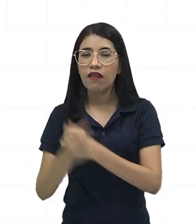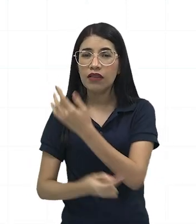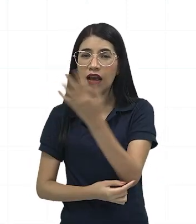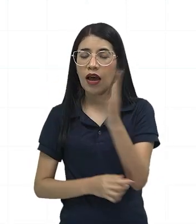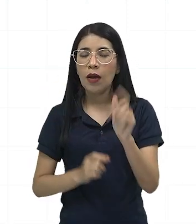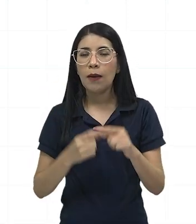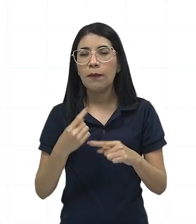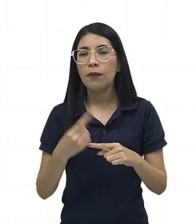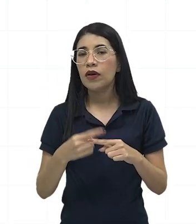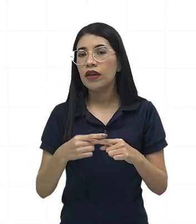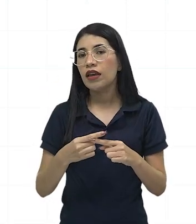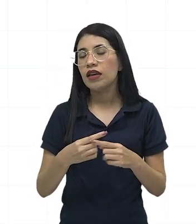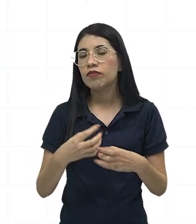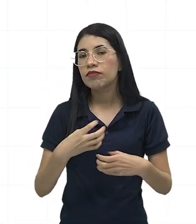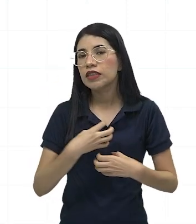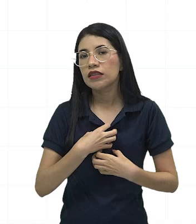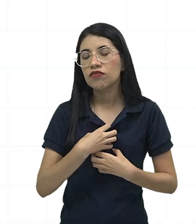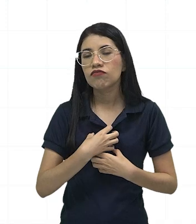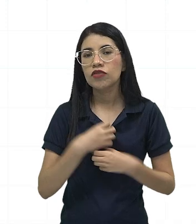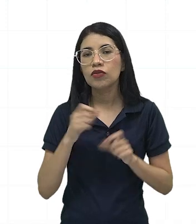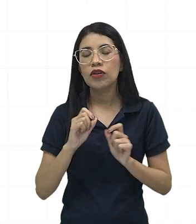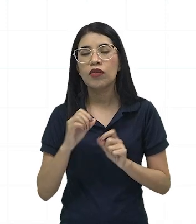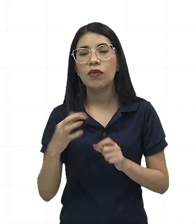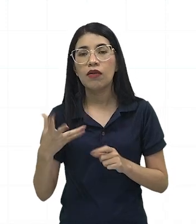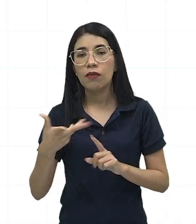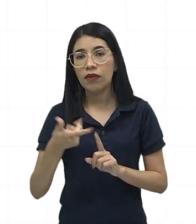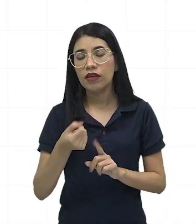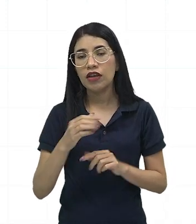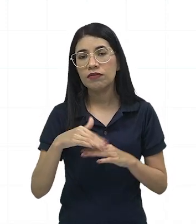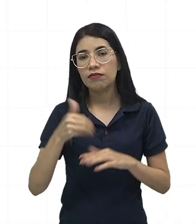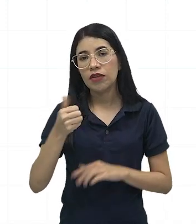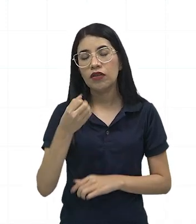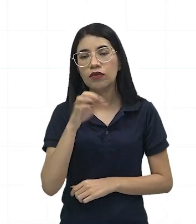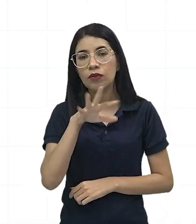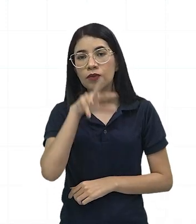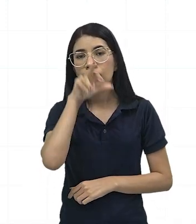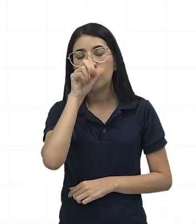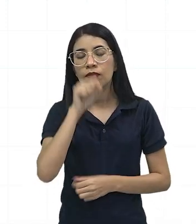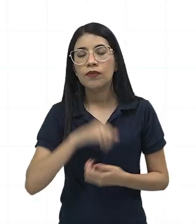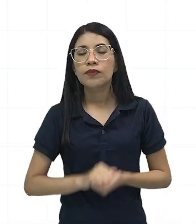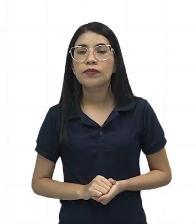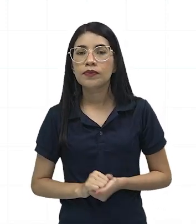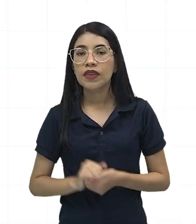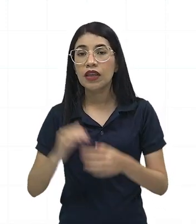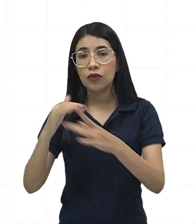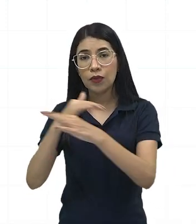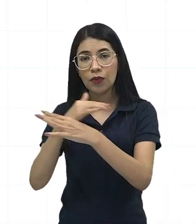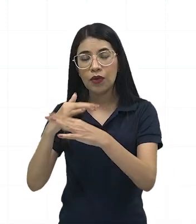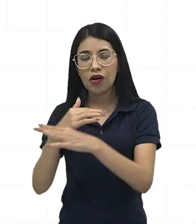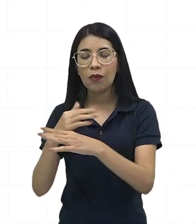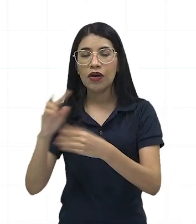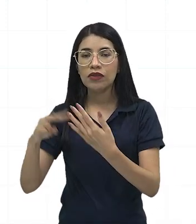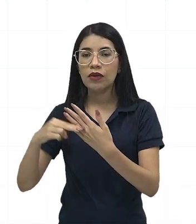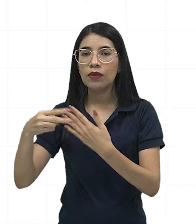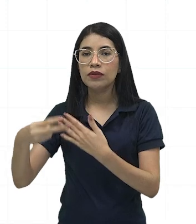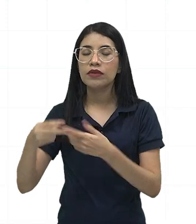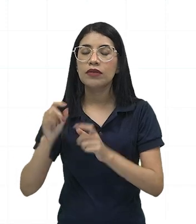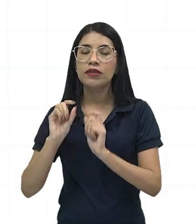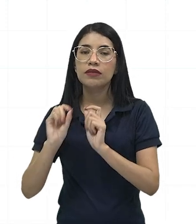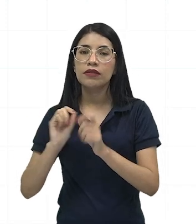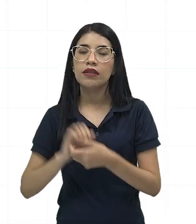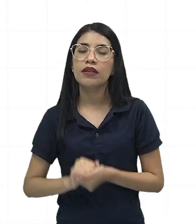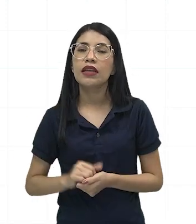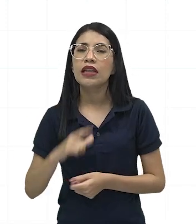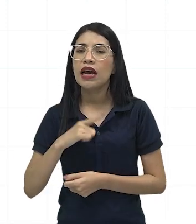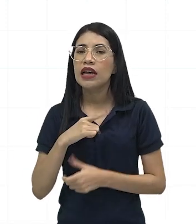ter essa sensação de qualidade no ar, né? E o microclima urbano, ele tem como consequência que nós vimos aí as